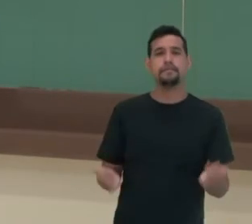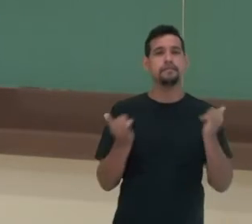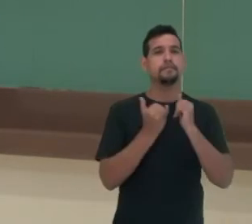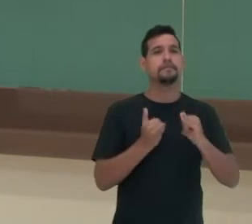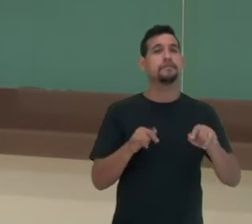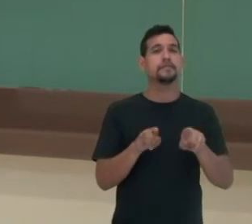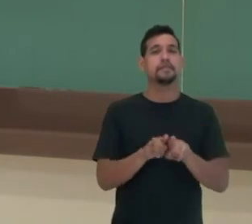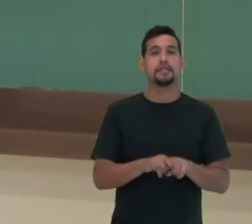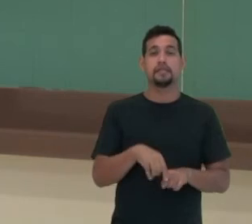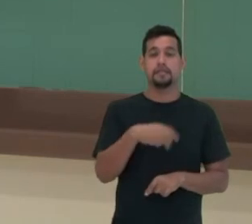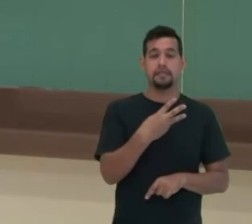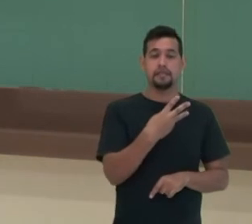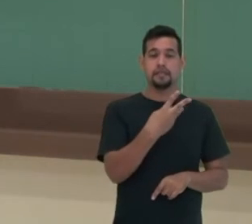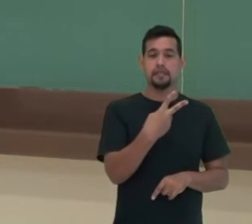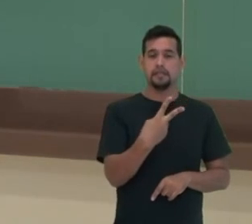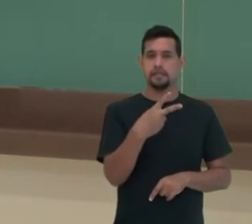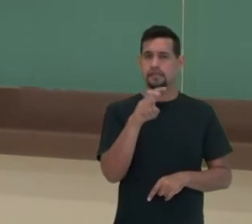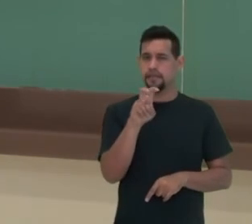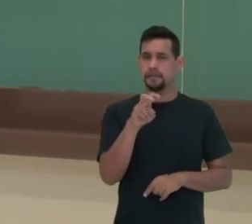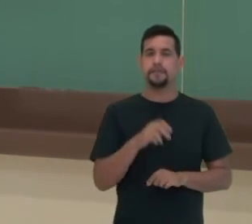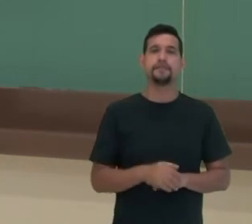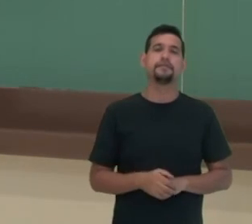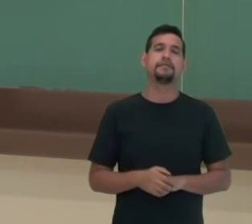cristianismo em 325,